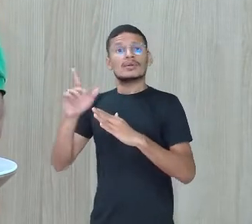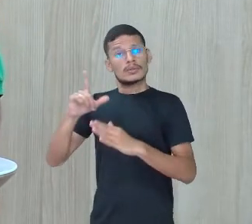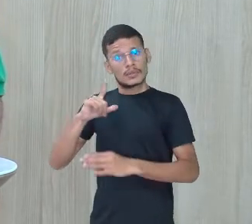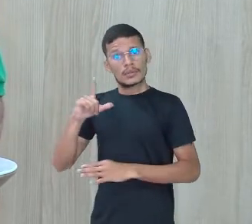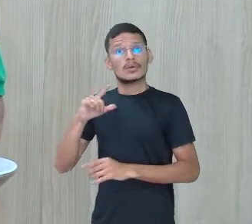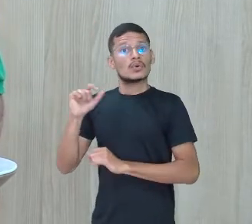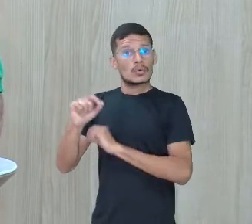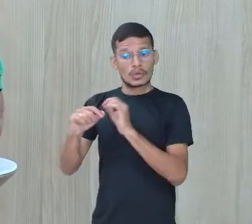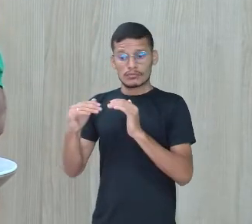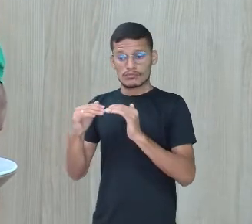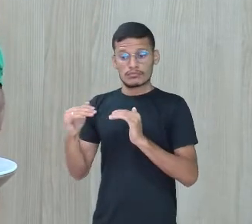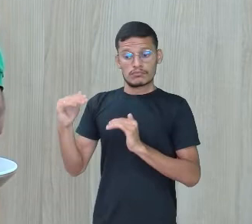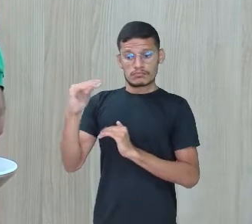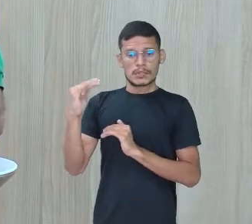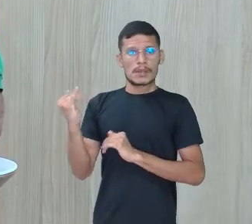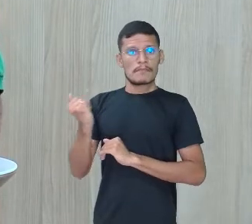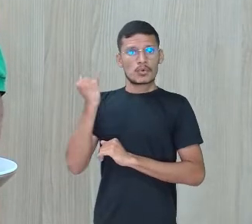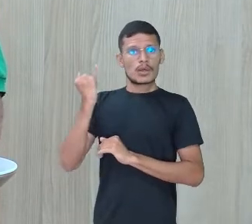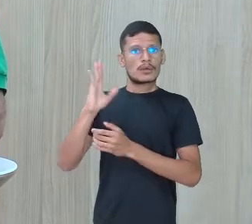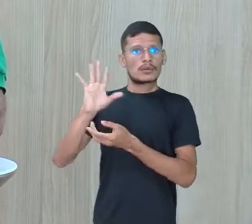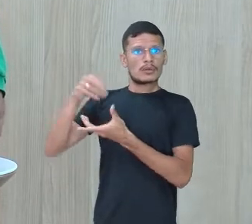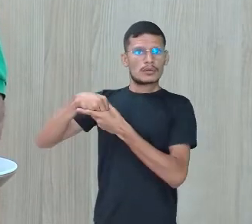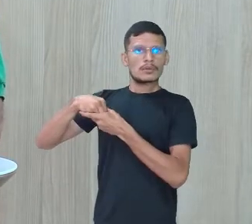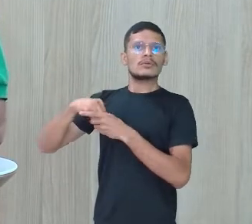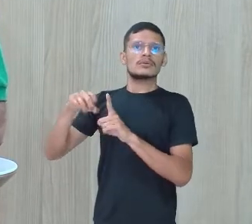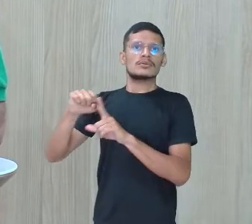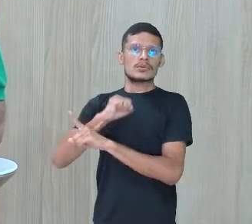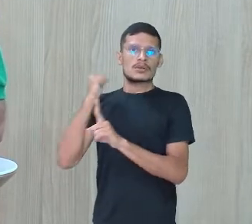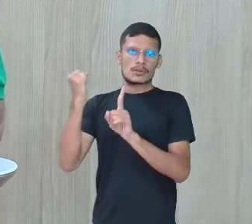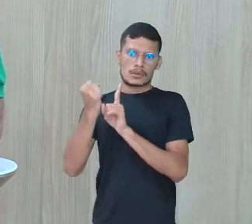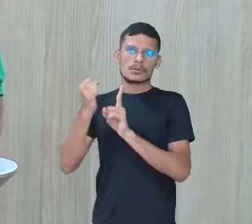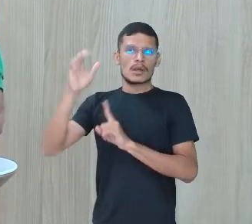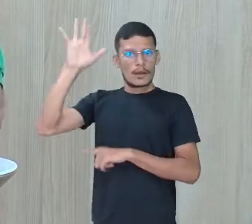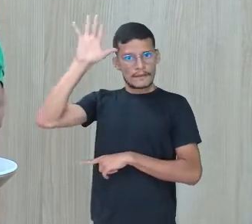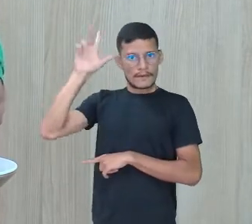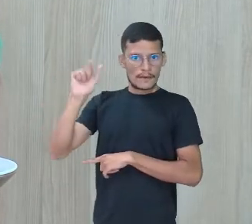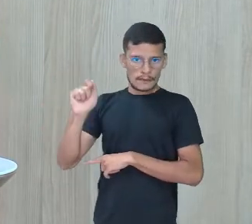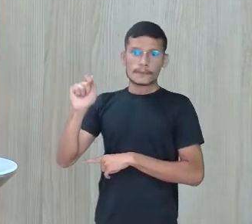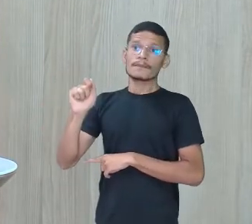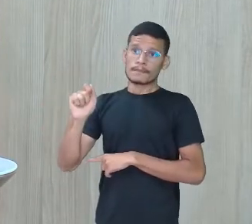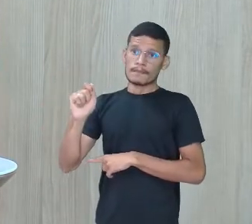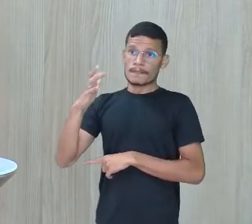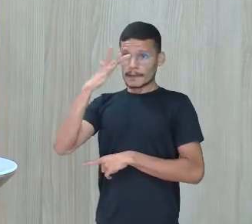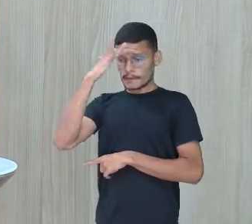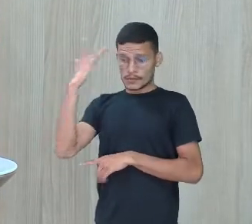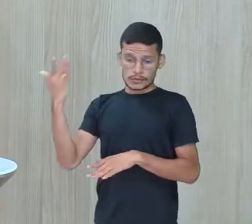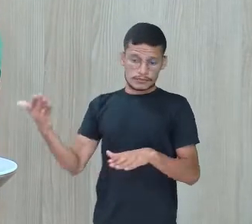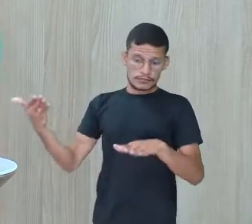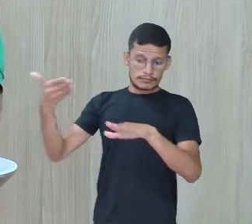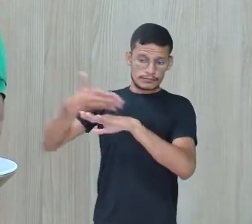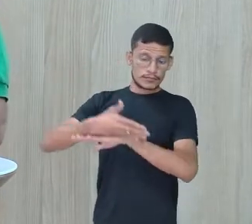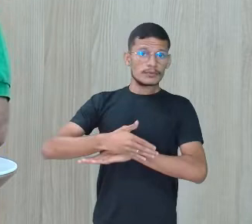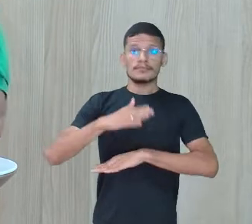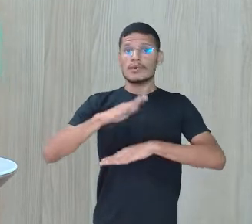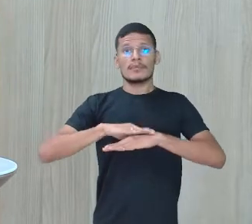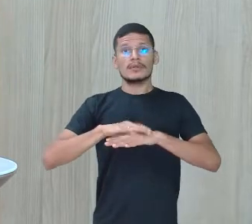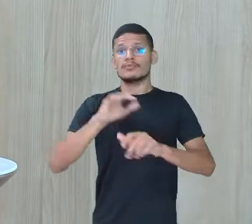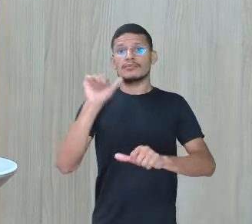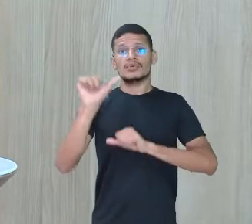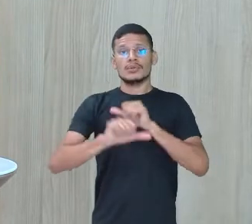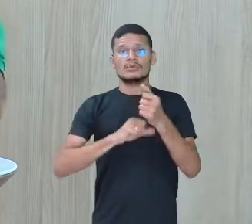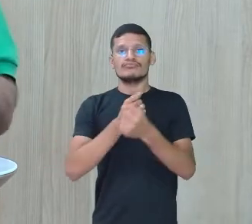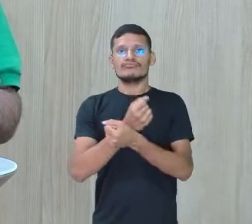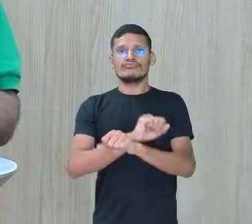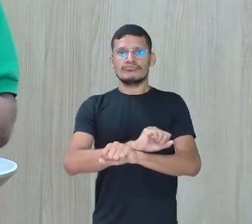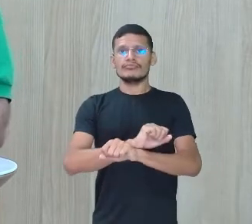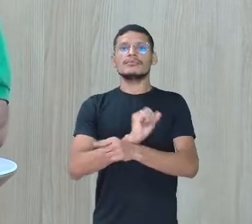tinham posição, né, de destaque na sociedade africana, e essas pessoas, elas de uma hora para outra são